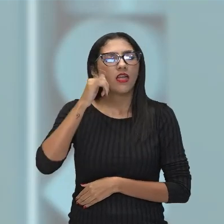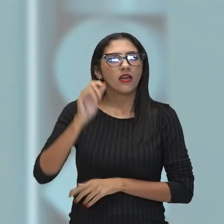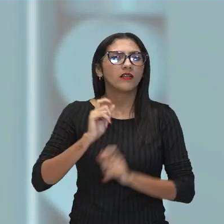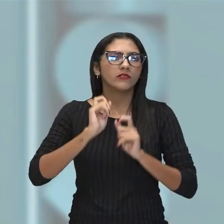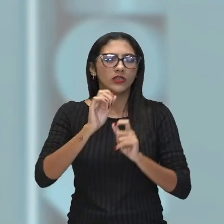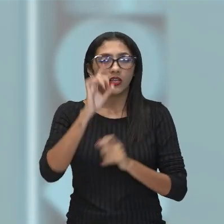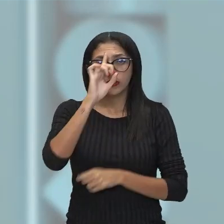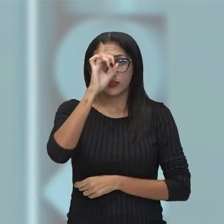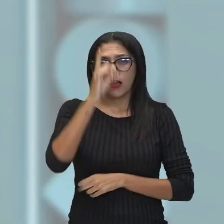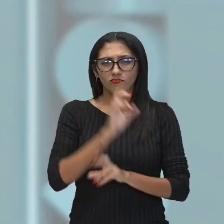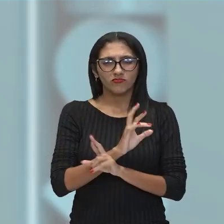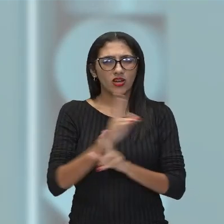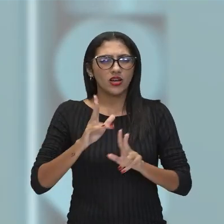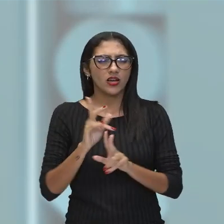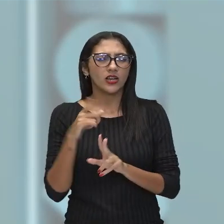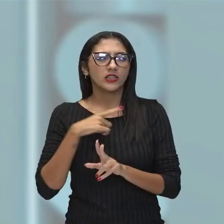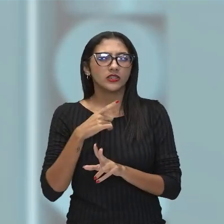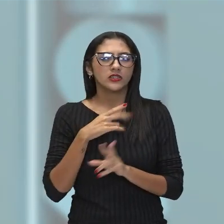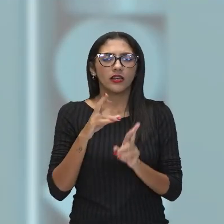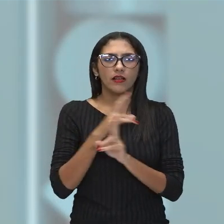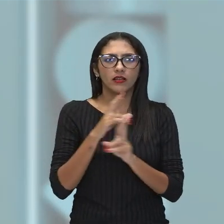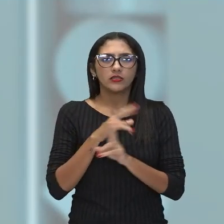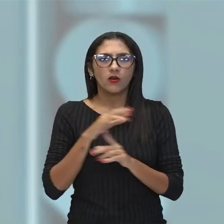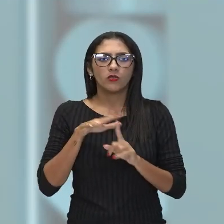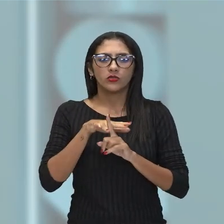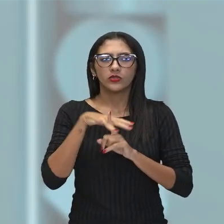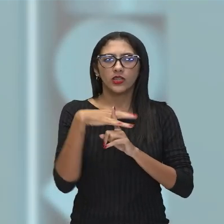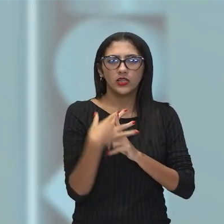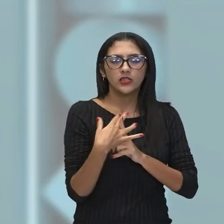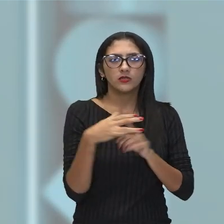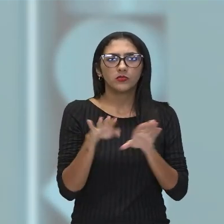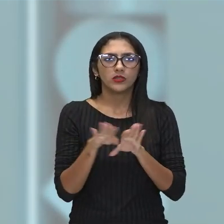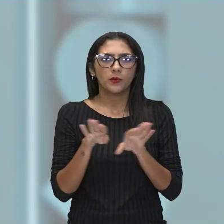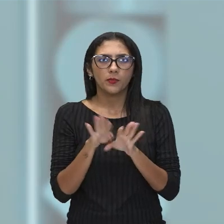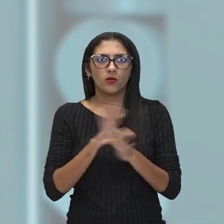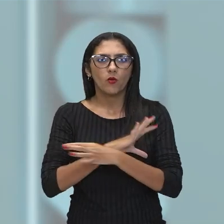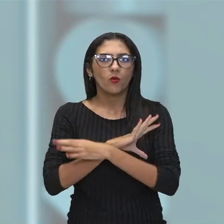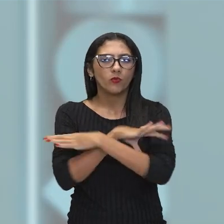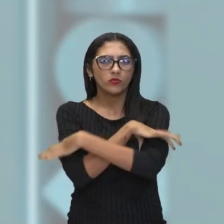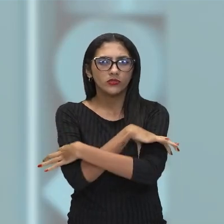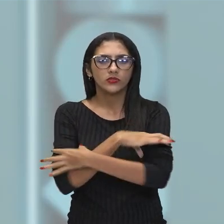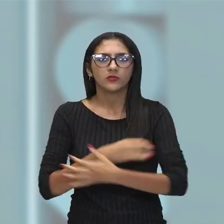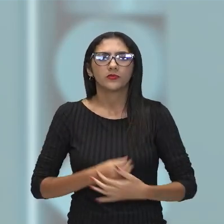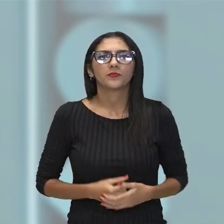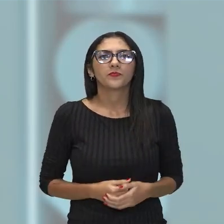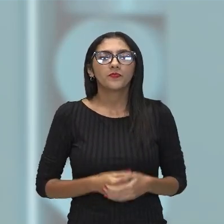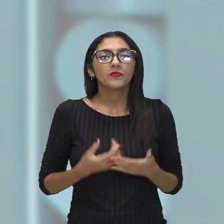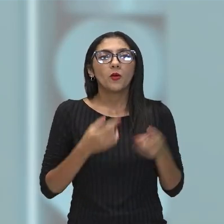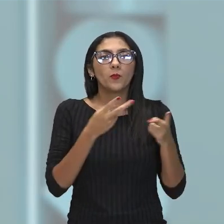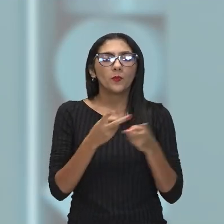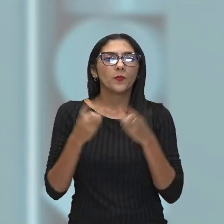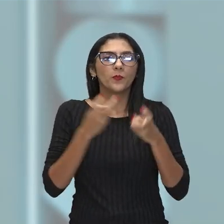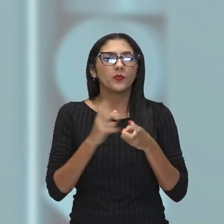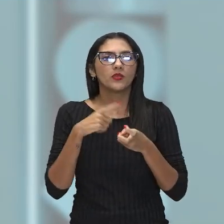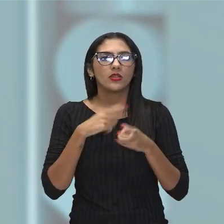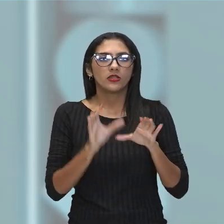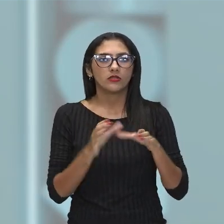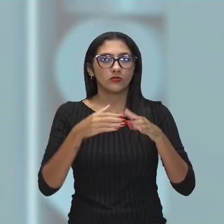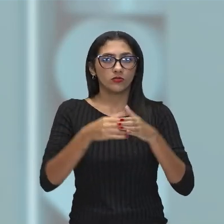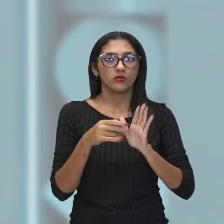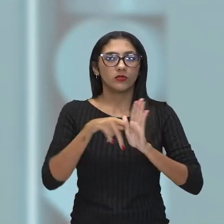que eram promovidos pelo socialismo e pelo comunismo. Então percebe que esse grupo político, esse grupo